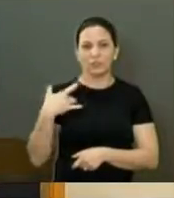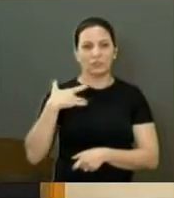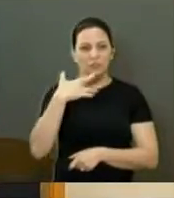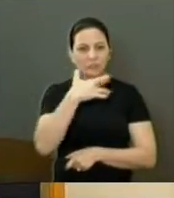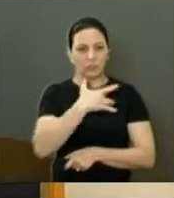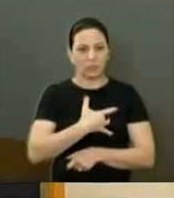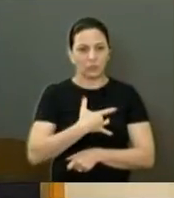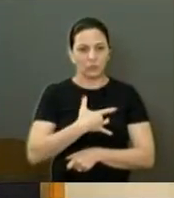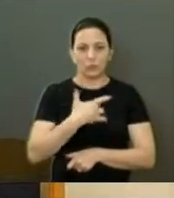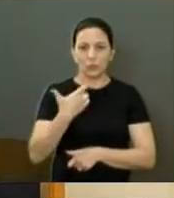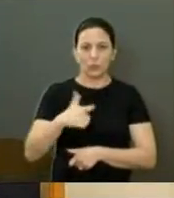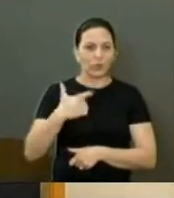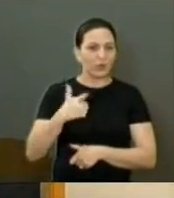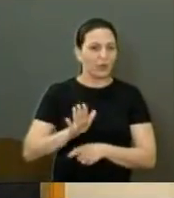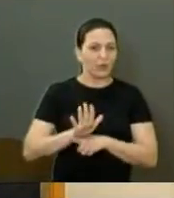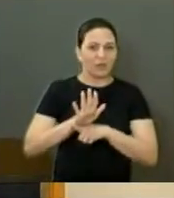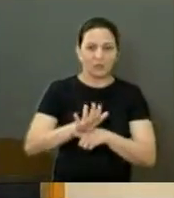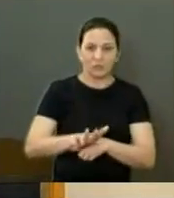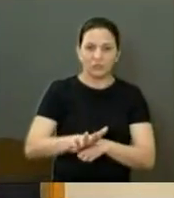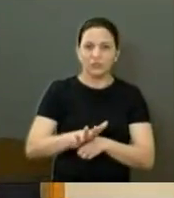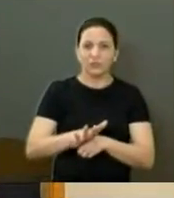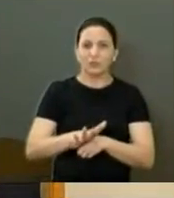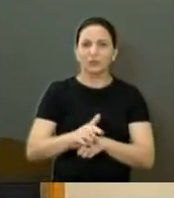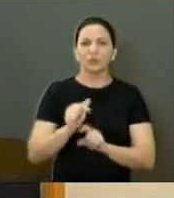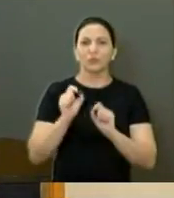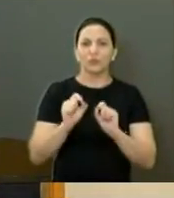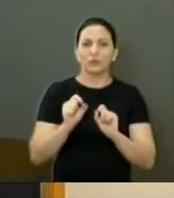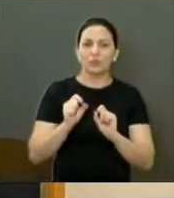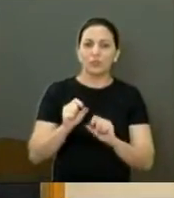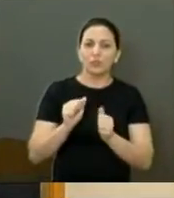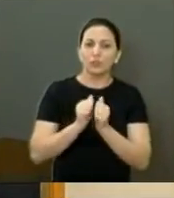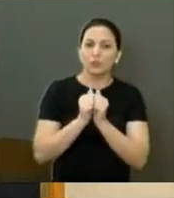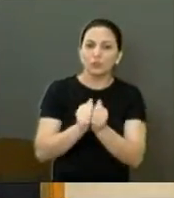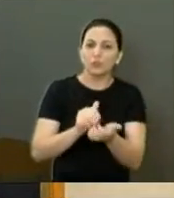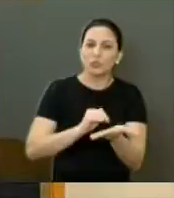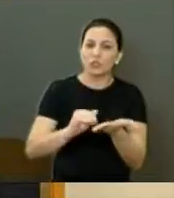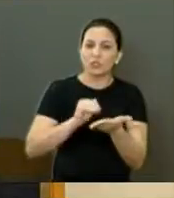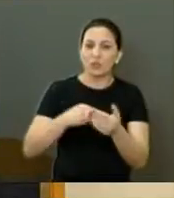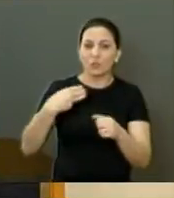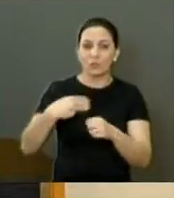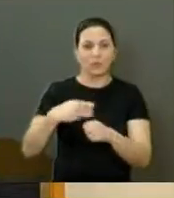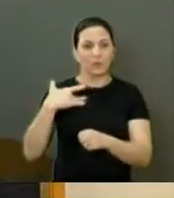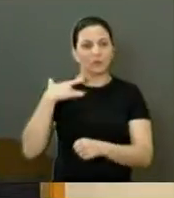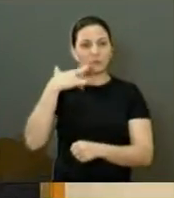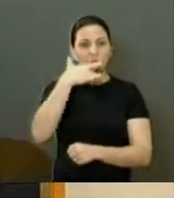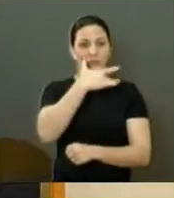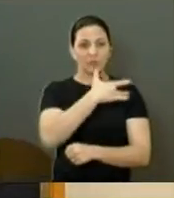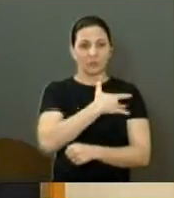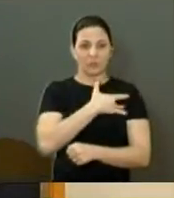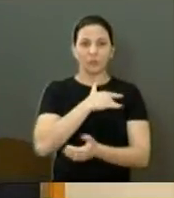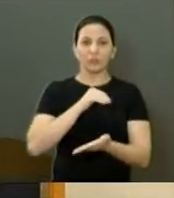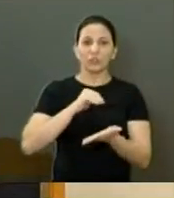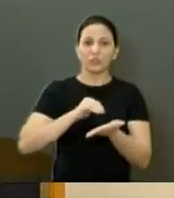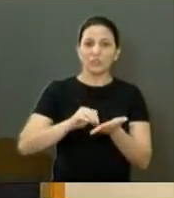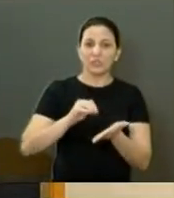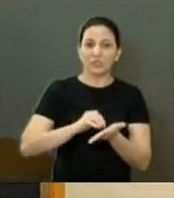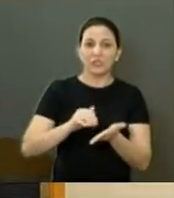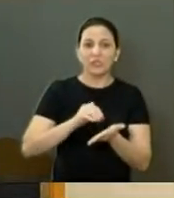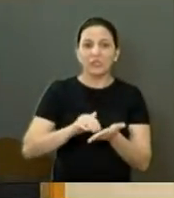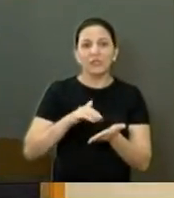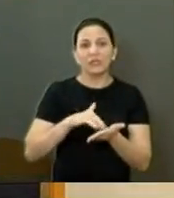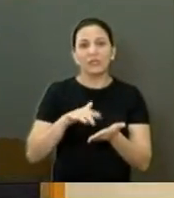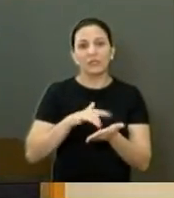está funcionando. Levei essa demanda junto à Secretaria Municipal de Saúde. A secretária